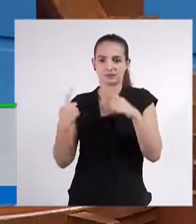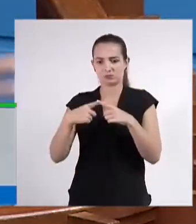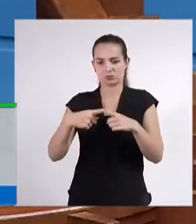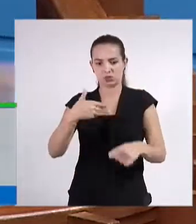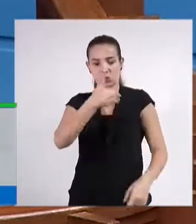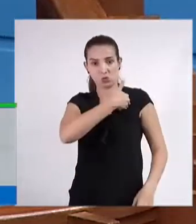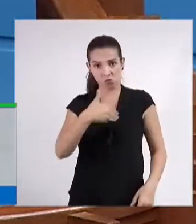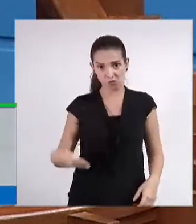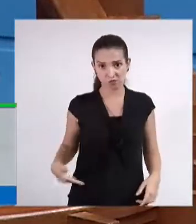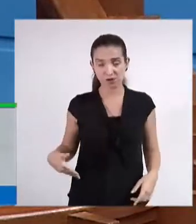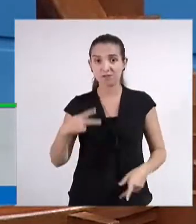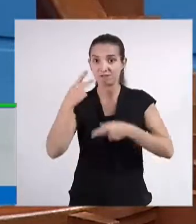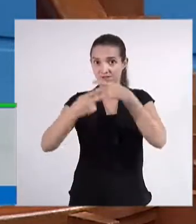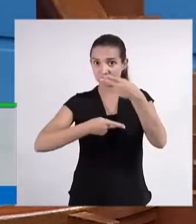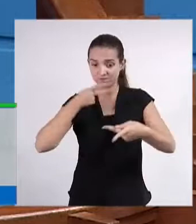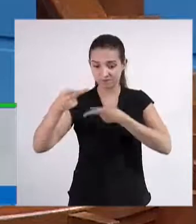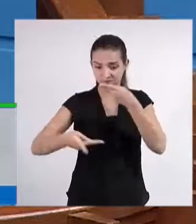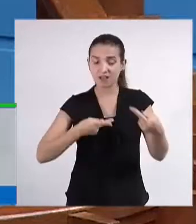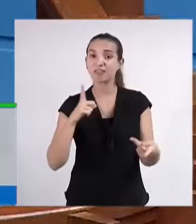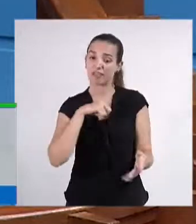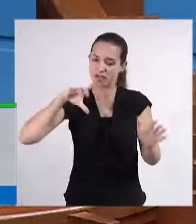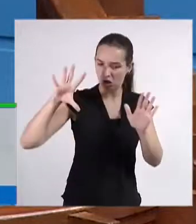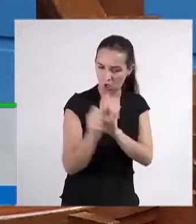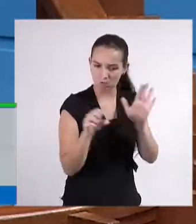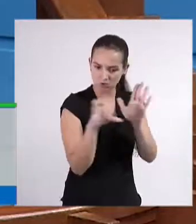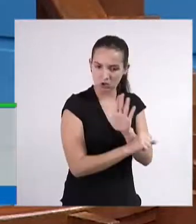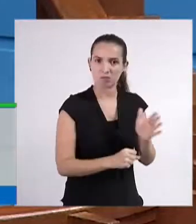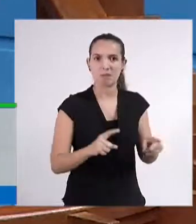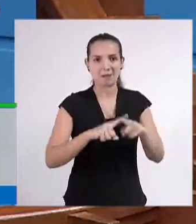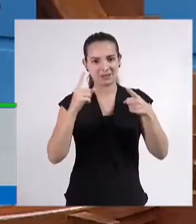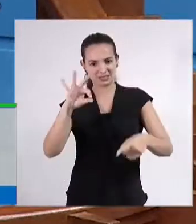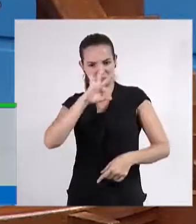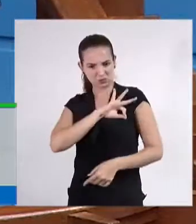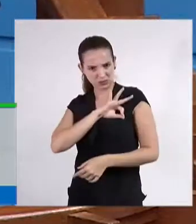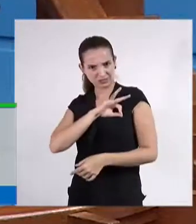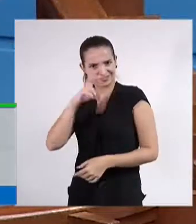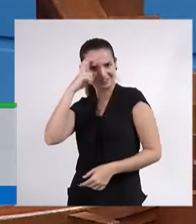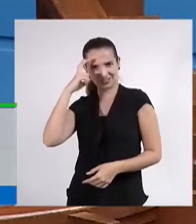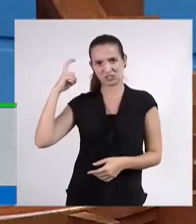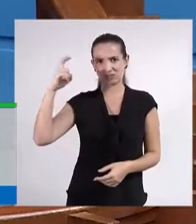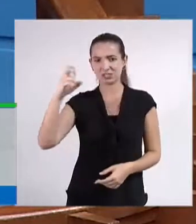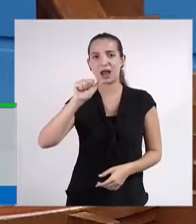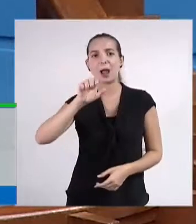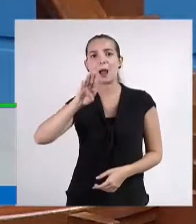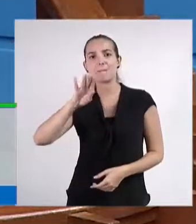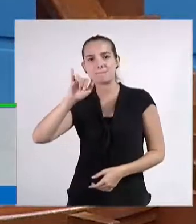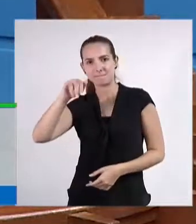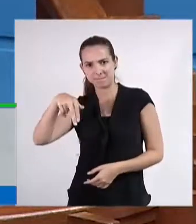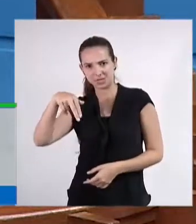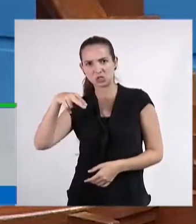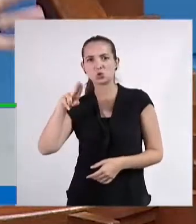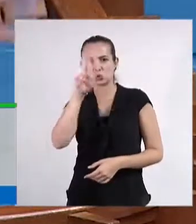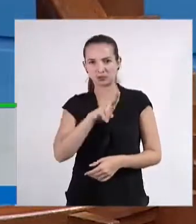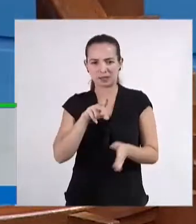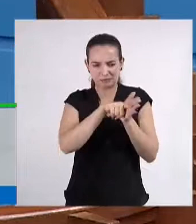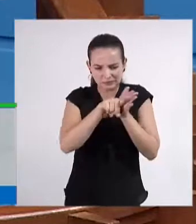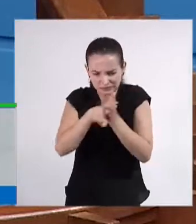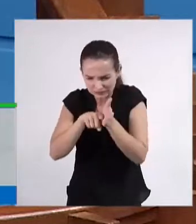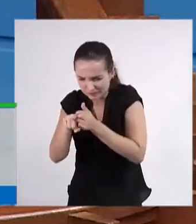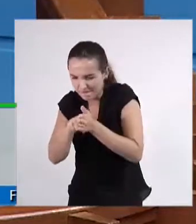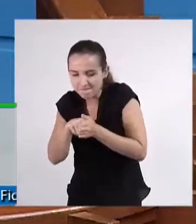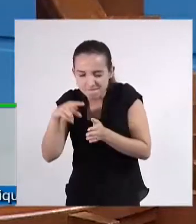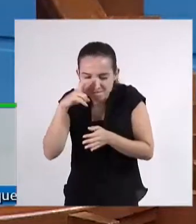não espionar bispos. Isso é uma piada de mau gosto. Isso é